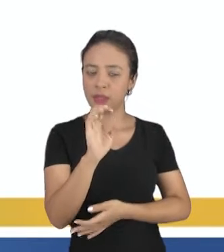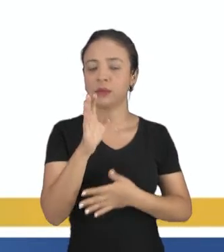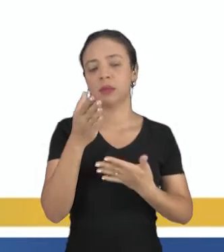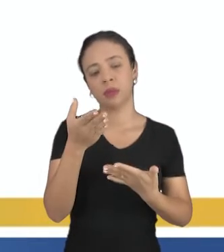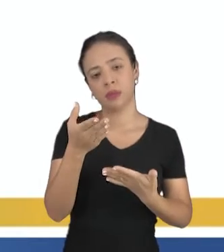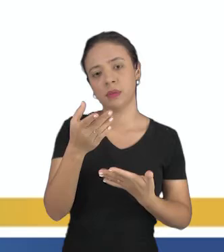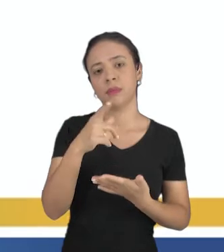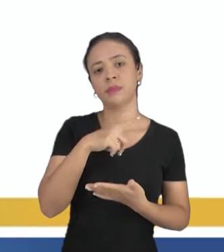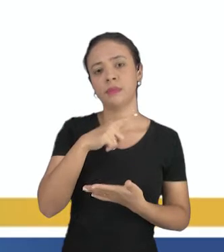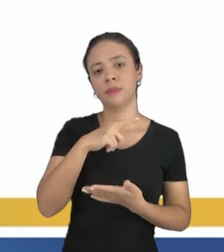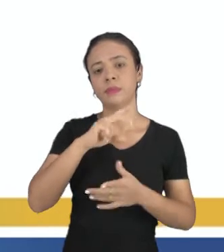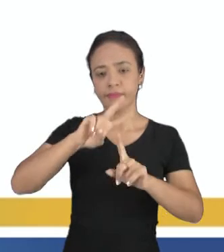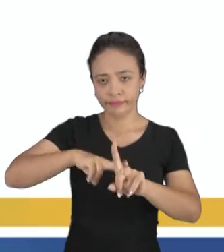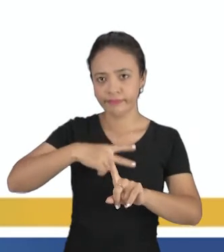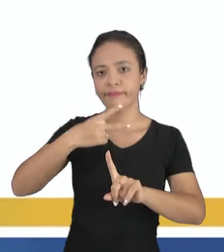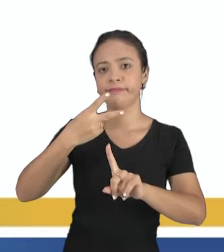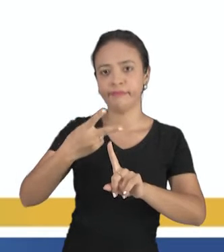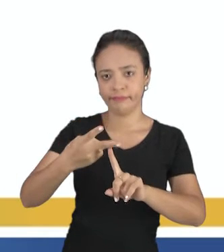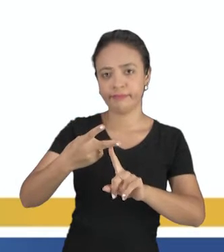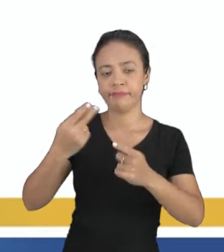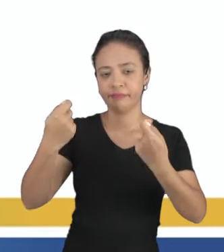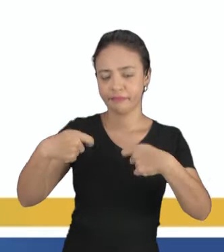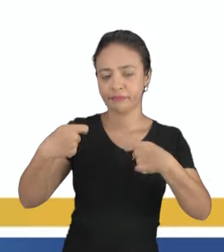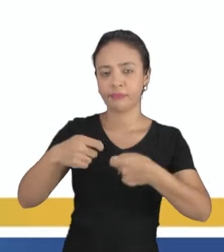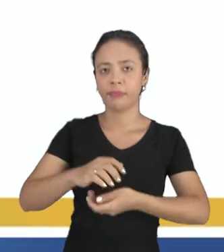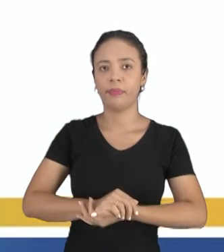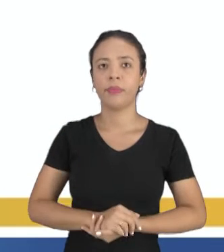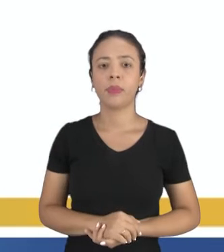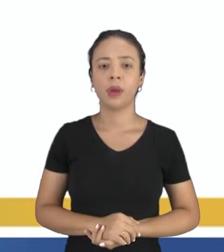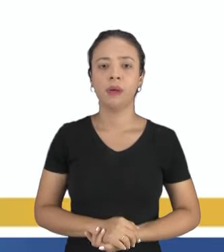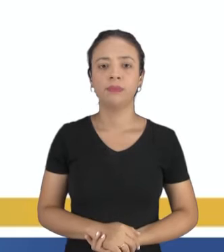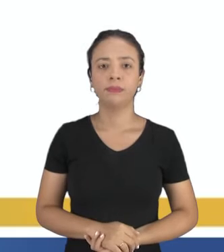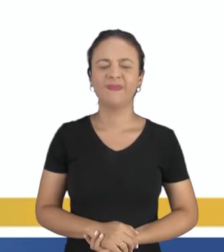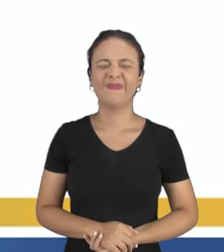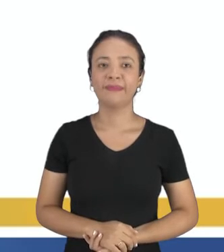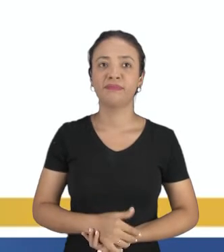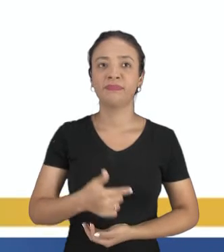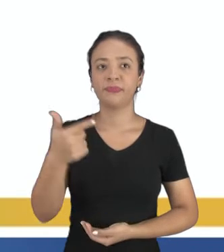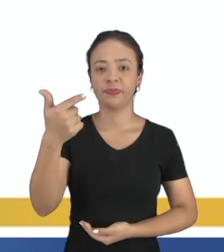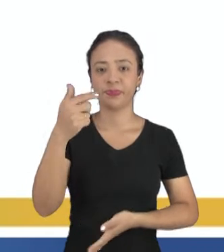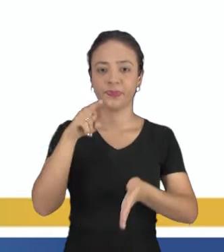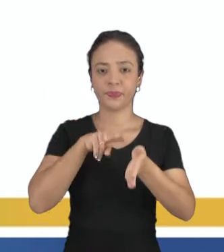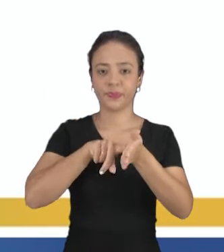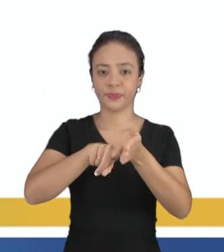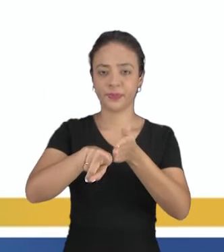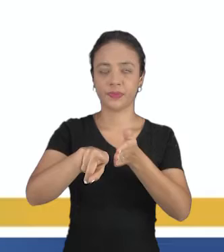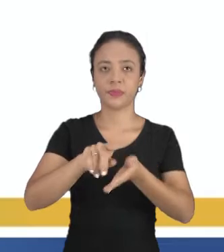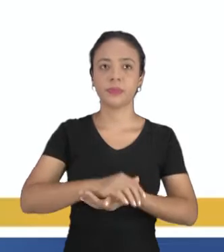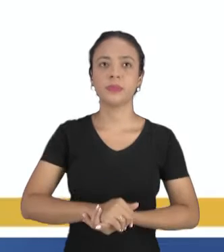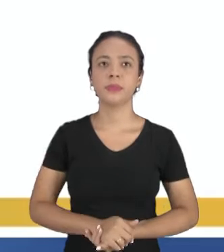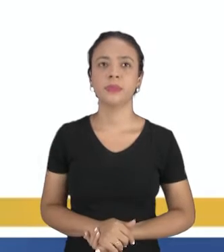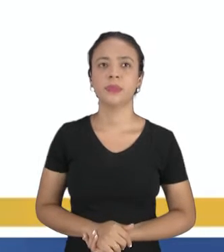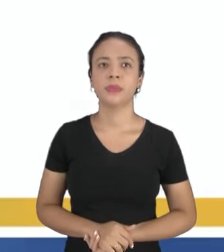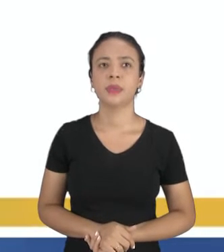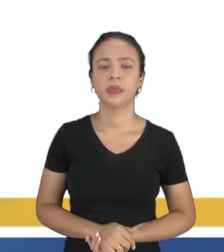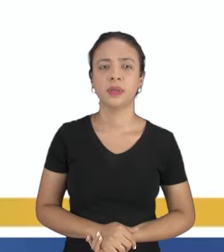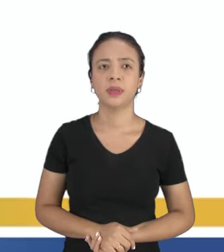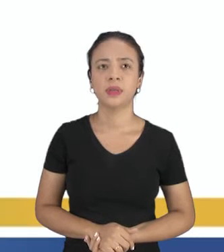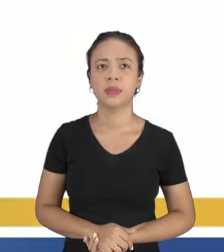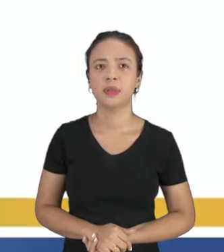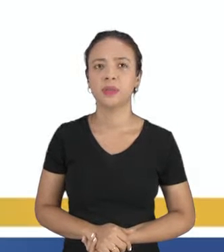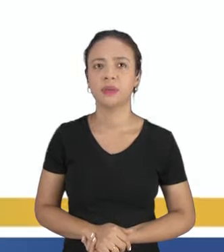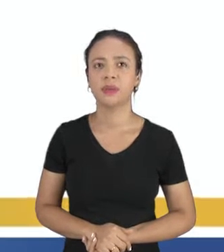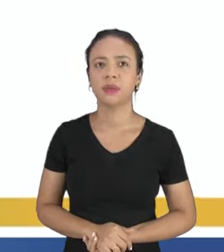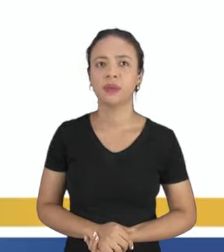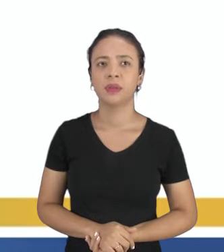ter como dobrar. Vamos aí à segunda questão. Nessa segunda